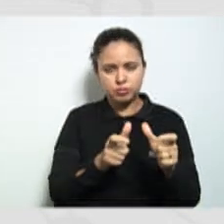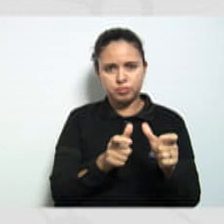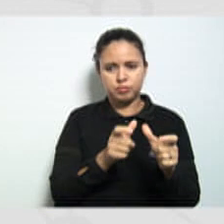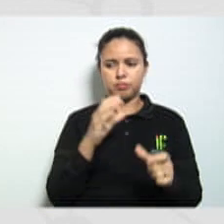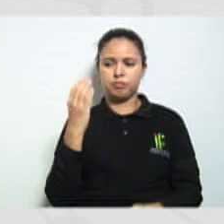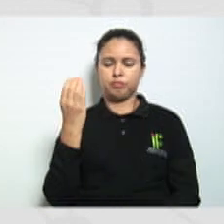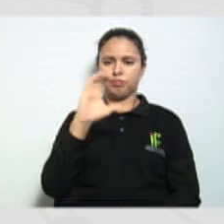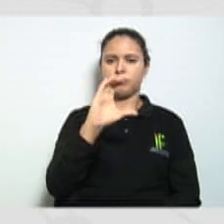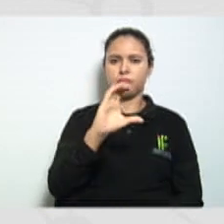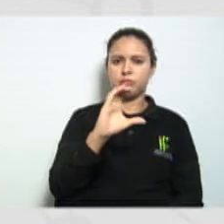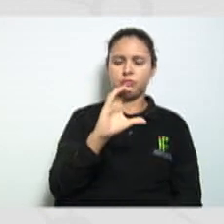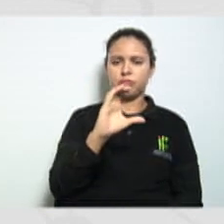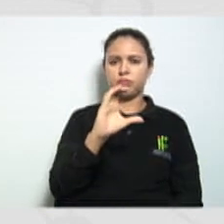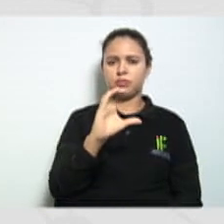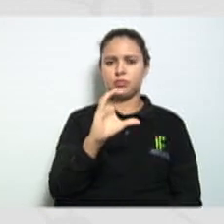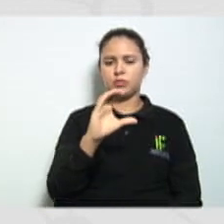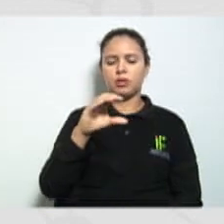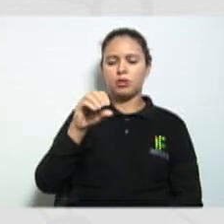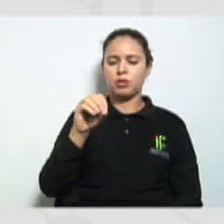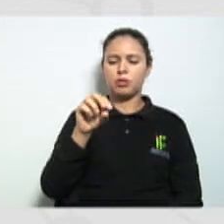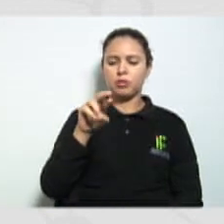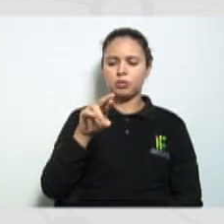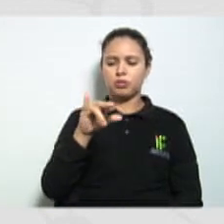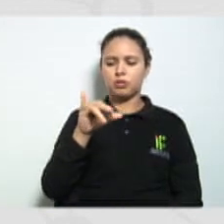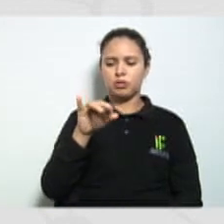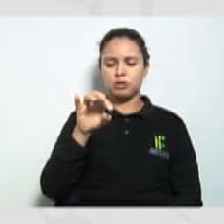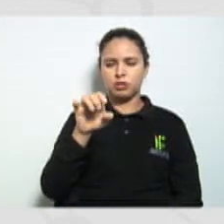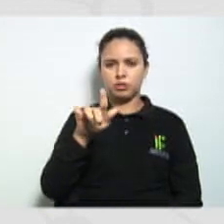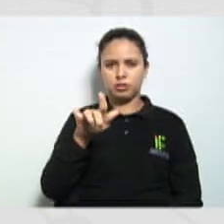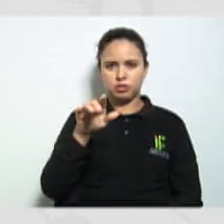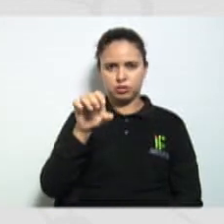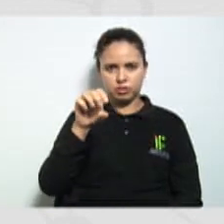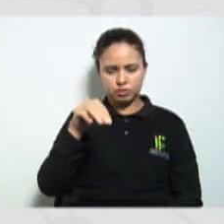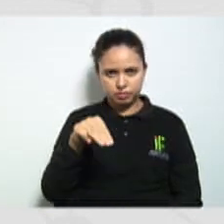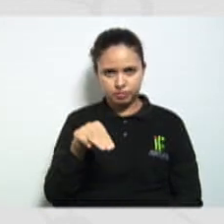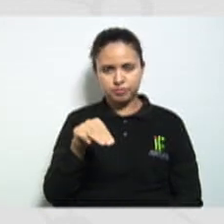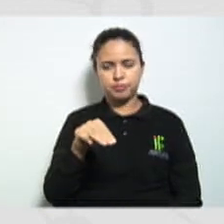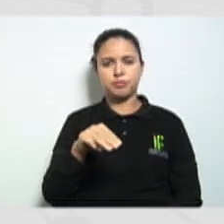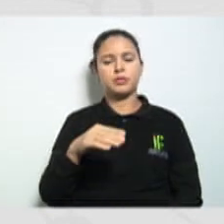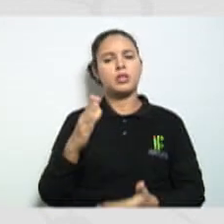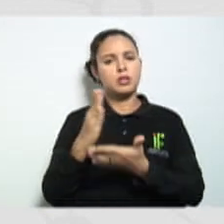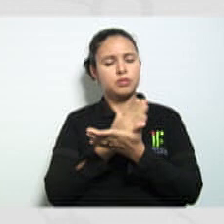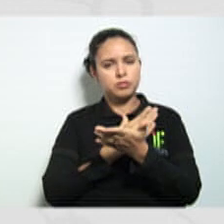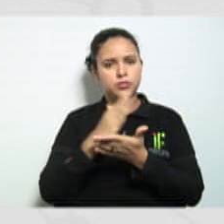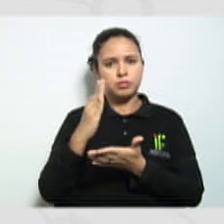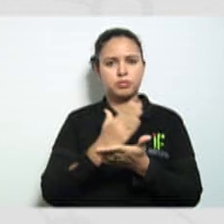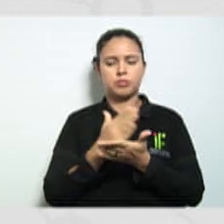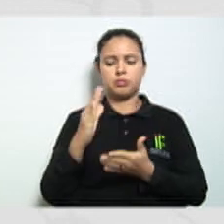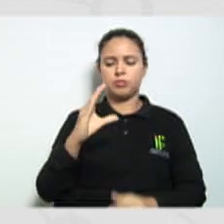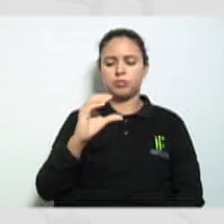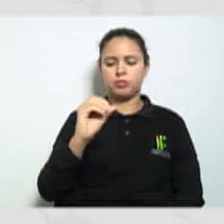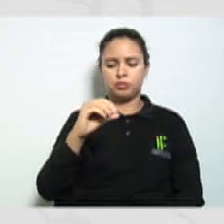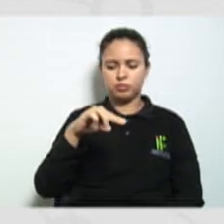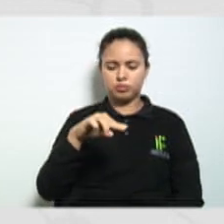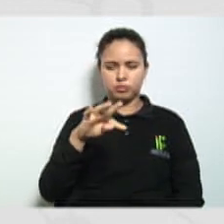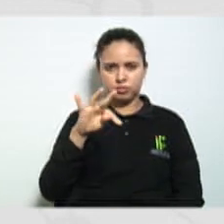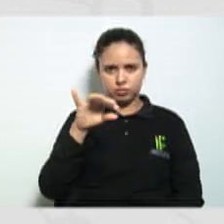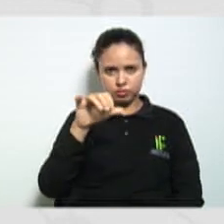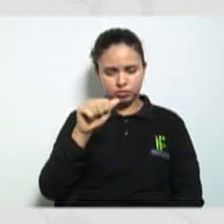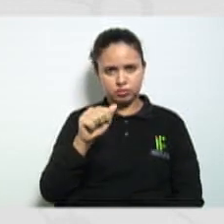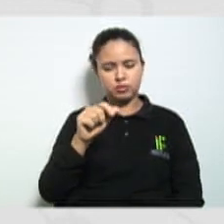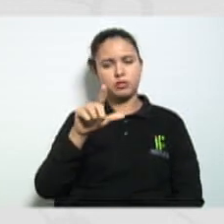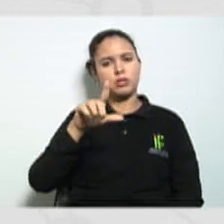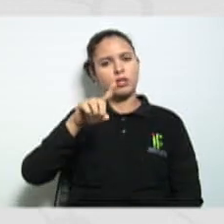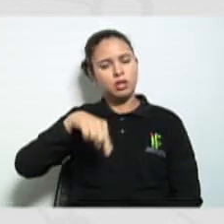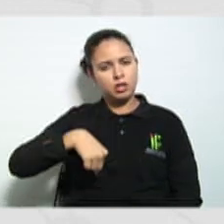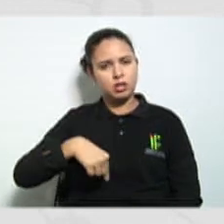crédito, origem. Em algumas situações, essa conta vai ser destino de algum recurso.